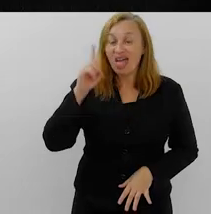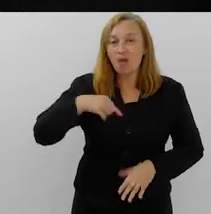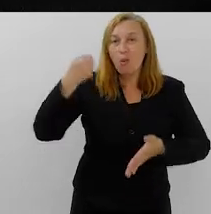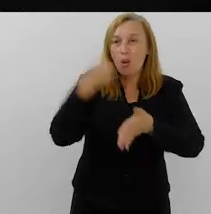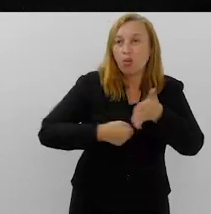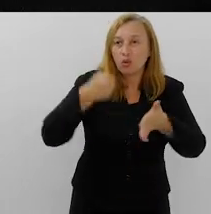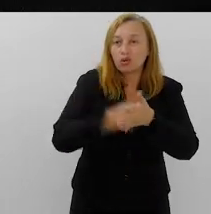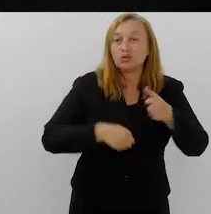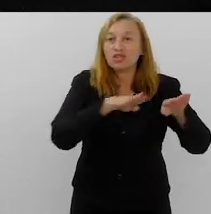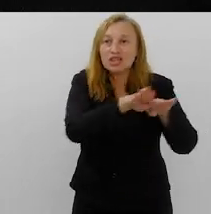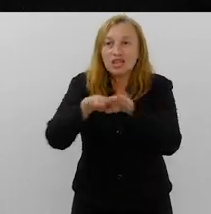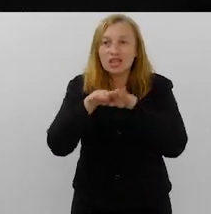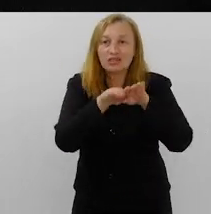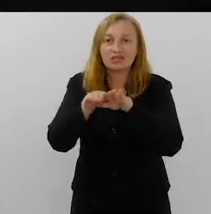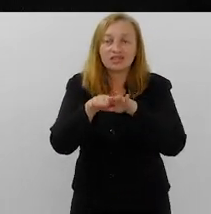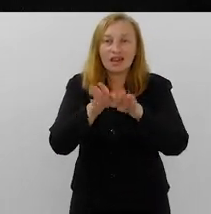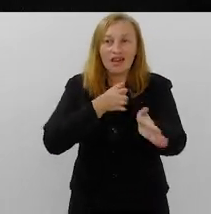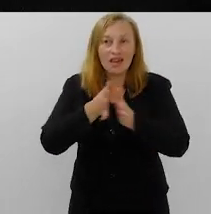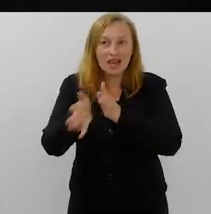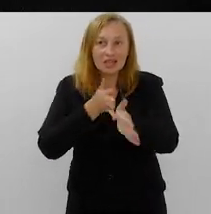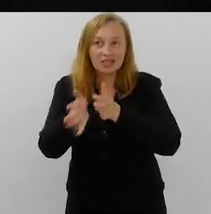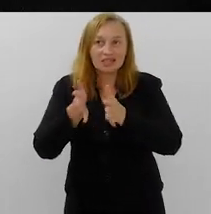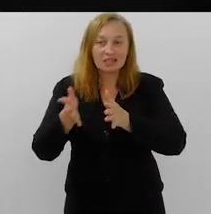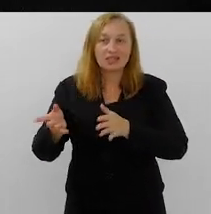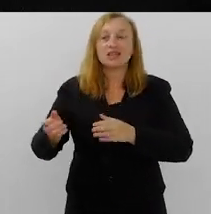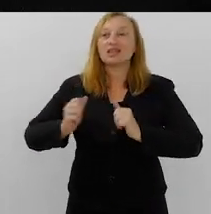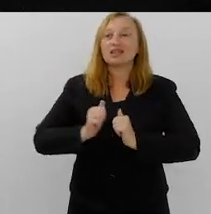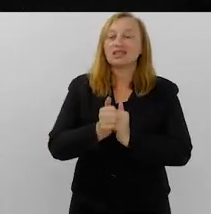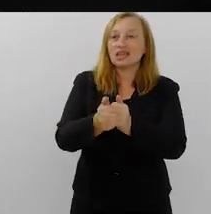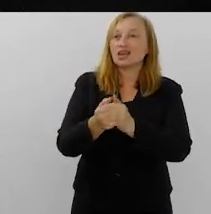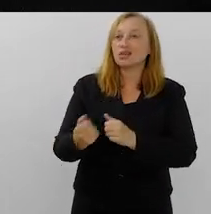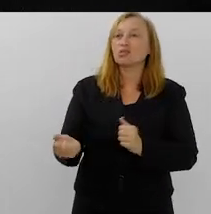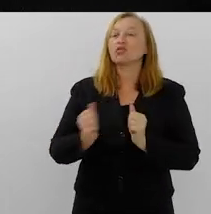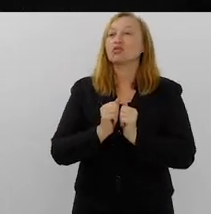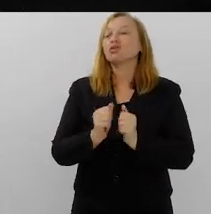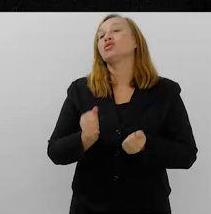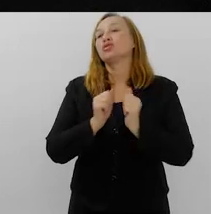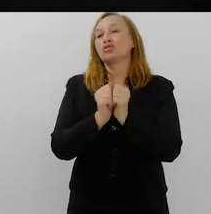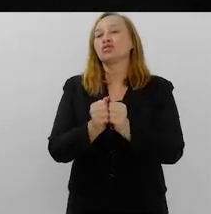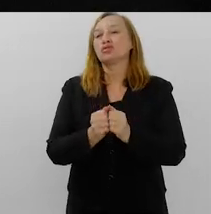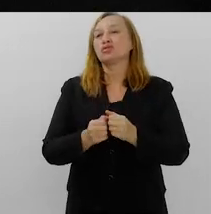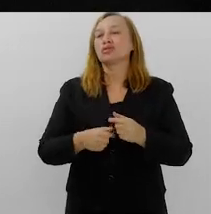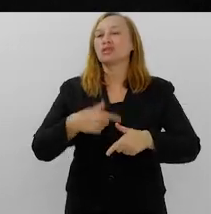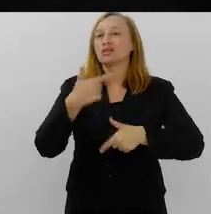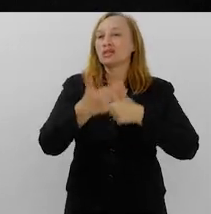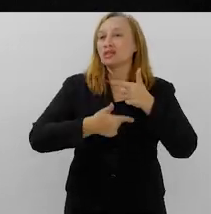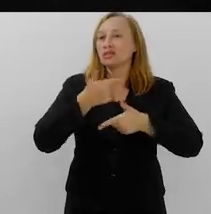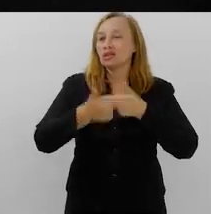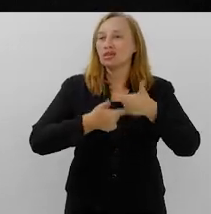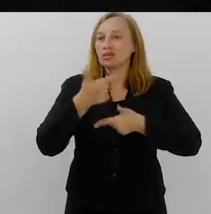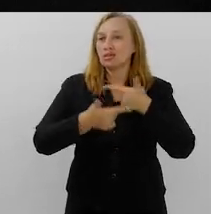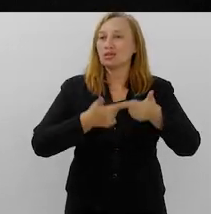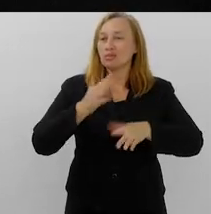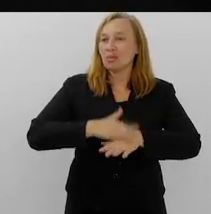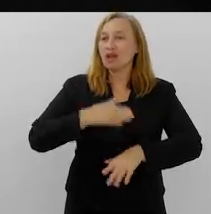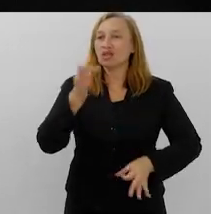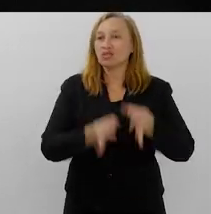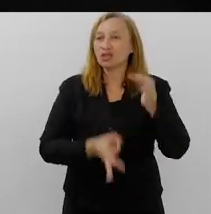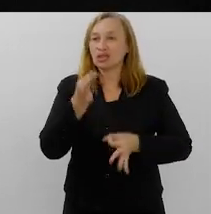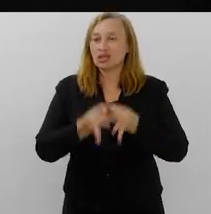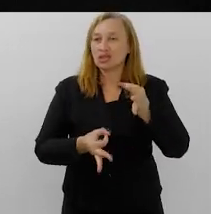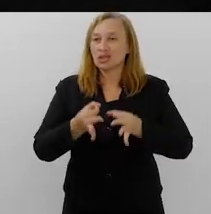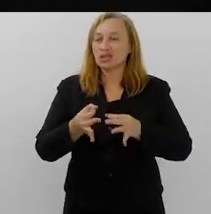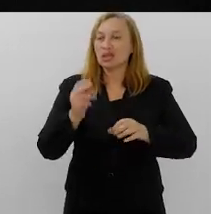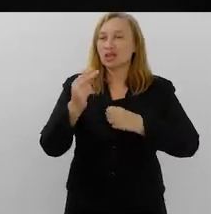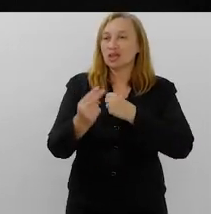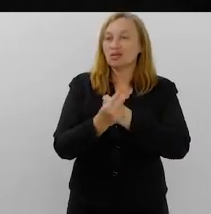uma questão de saúde é uma luta por igualdade e acesso seguimos juntas na busca por mais justiça e